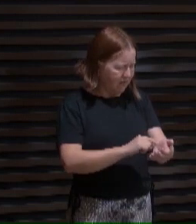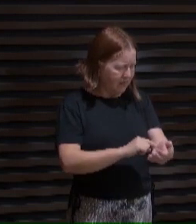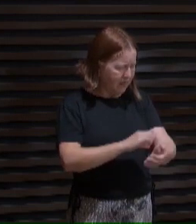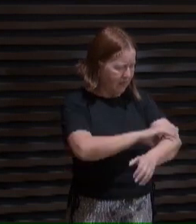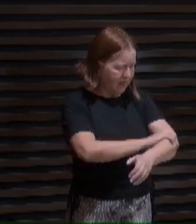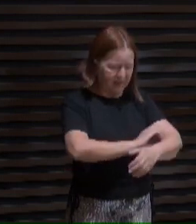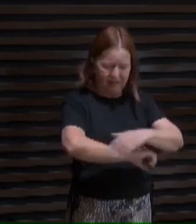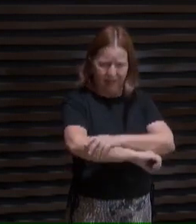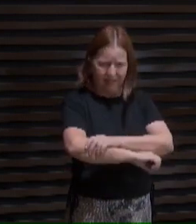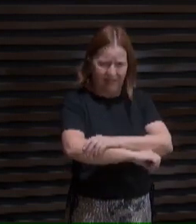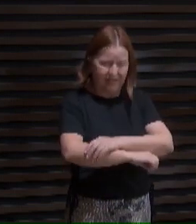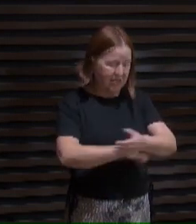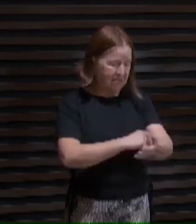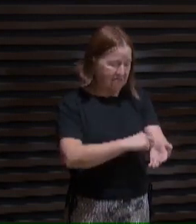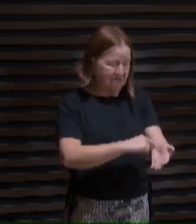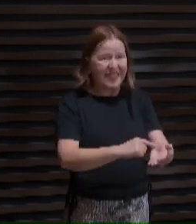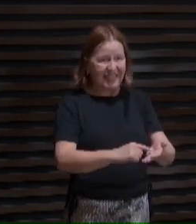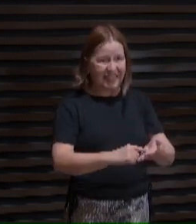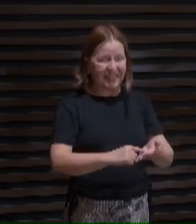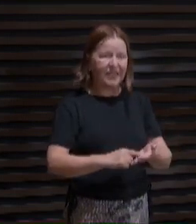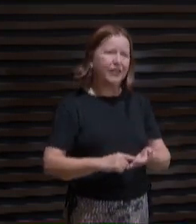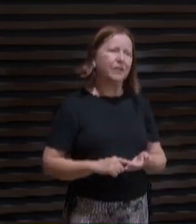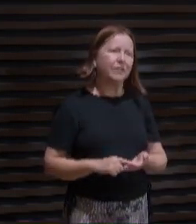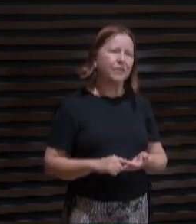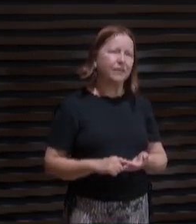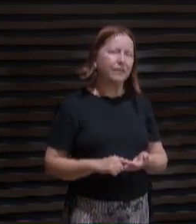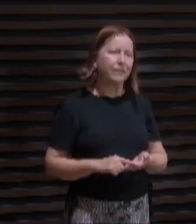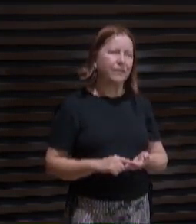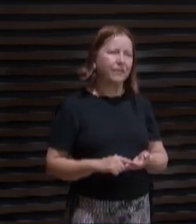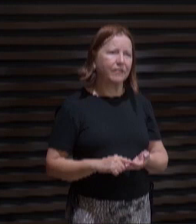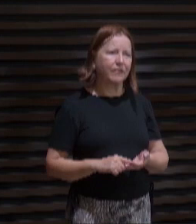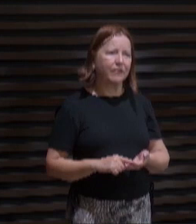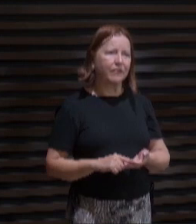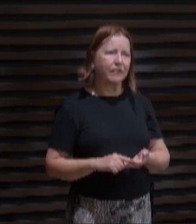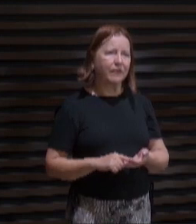nos glóbulos, em outros membros que ele